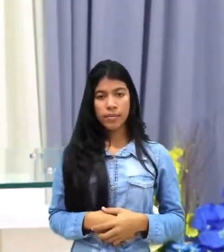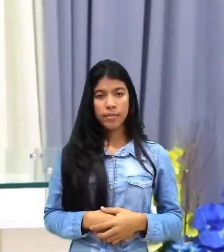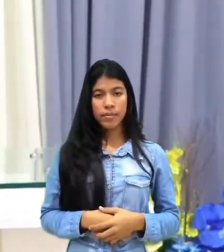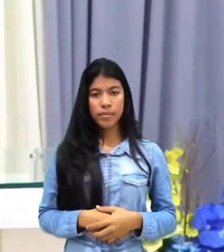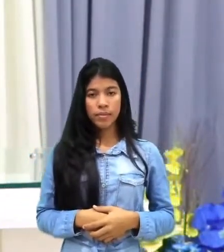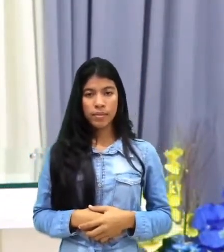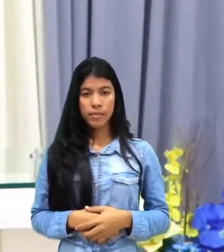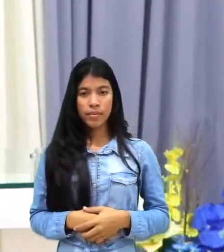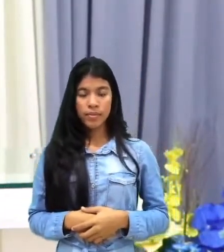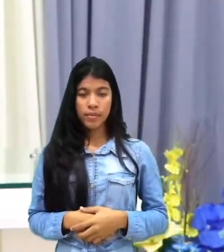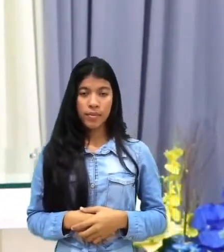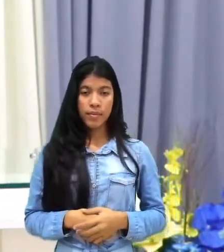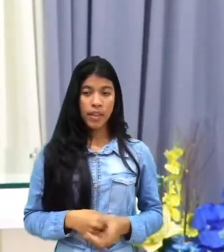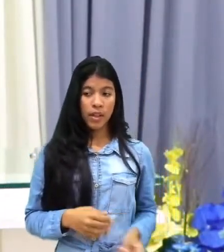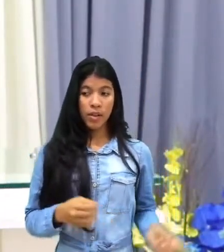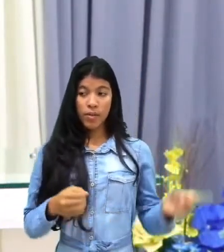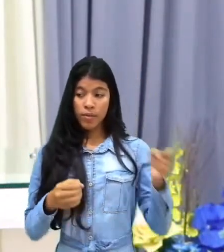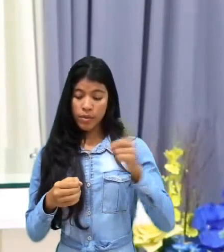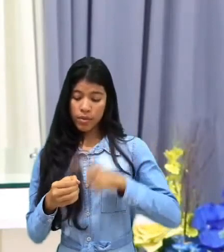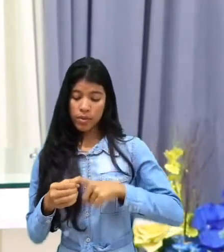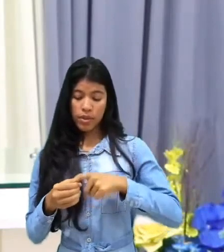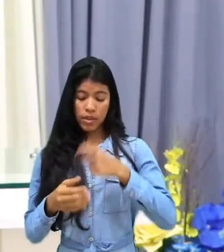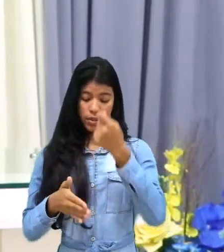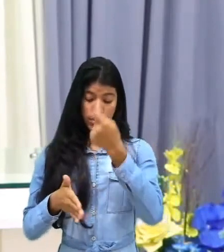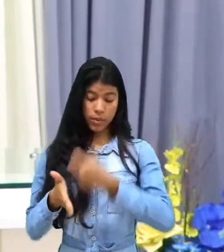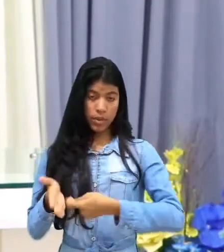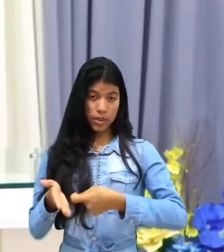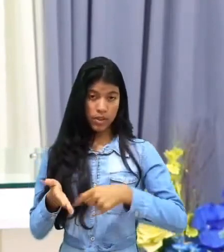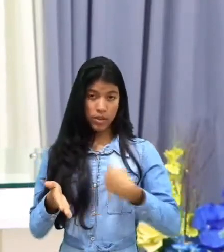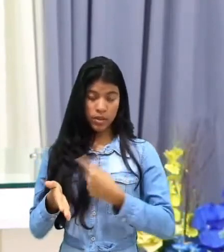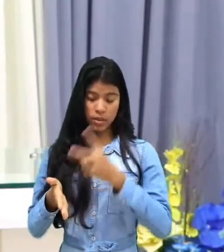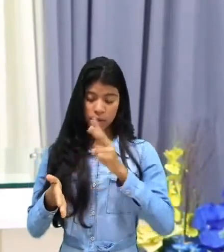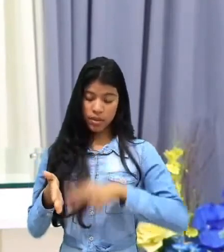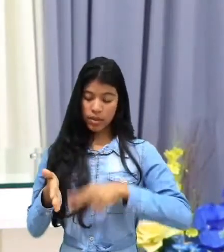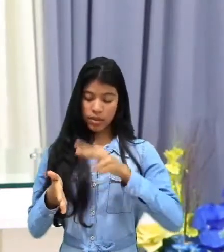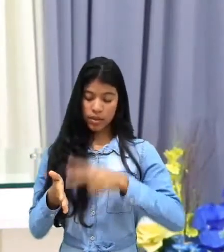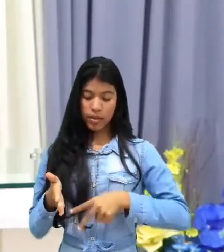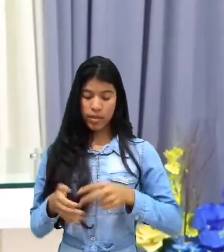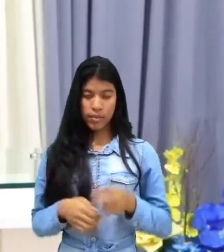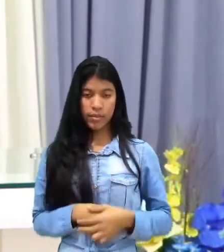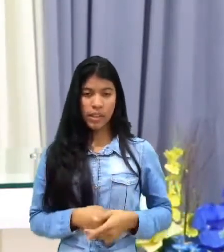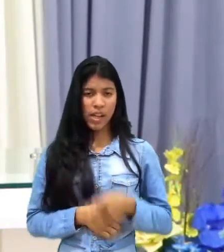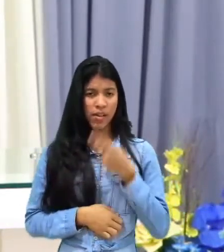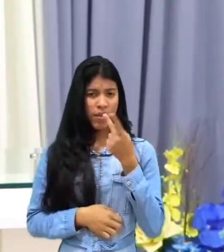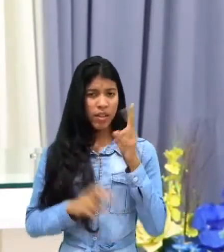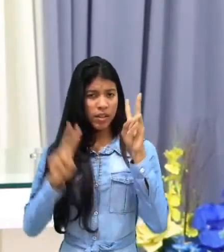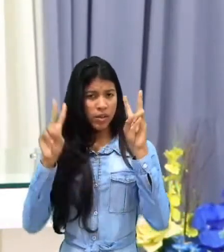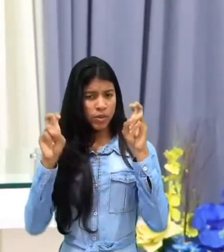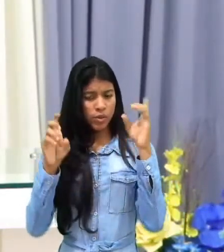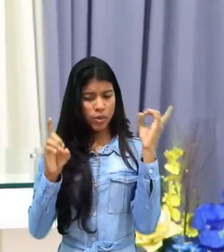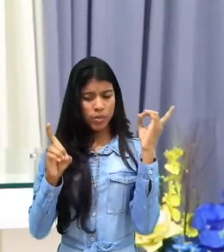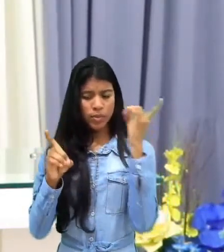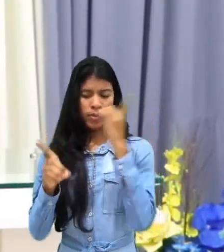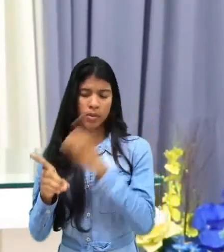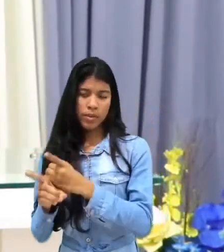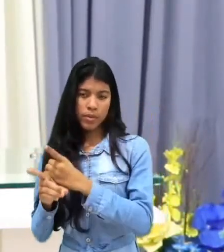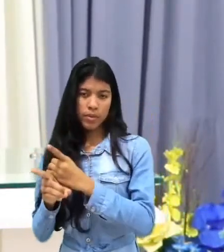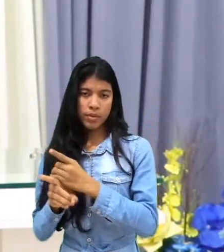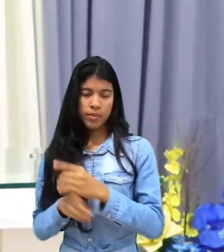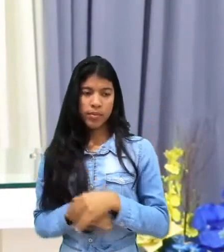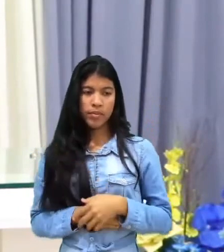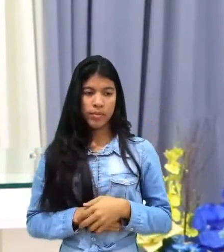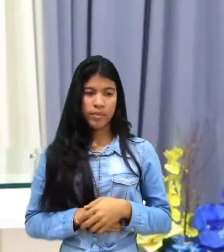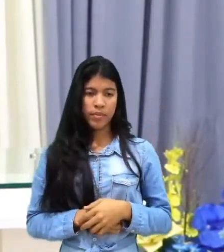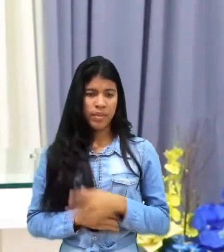Voltando para o texto que nós lemos, falando sobre esse encontro, eu acho maravilhoso